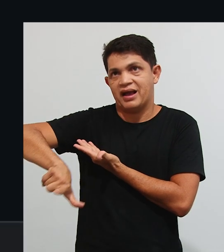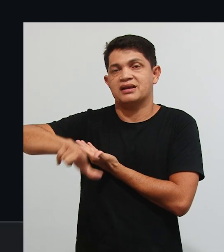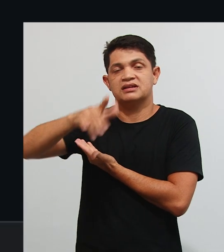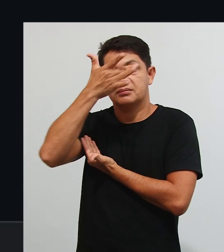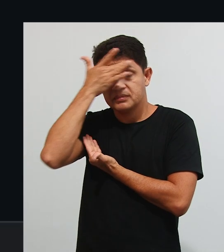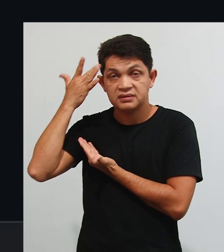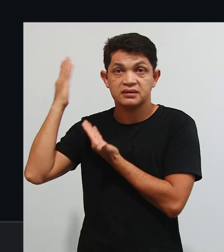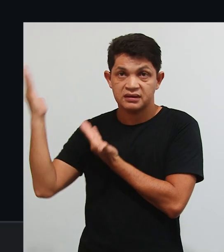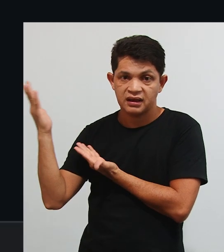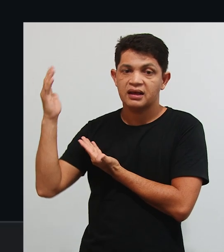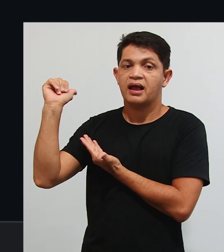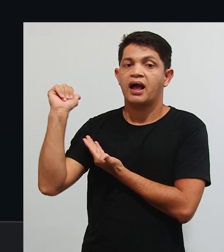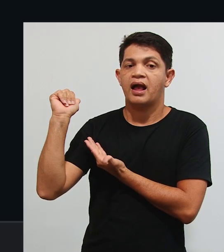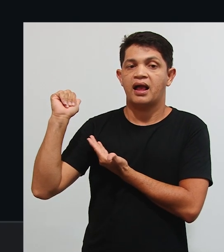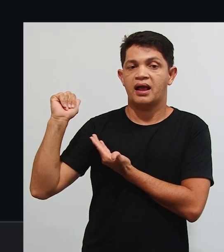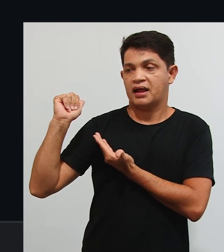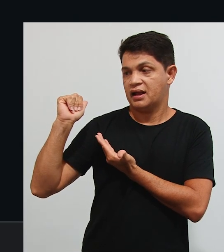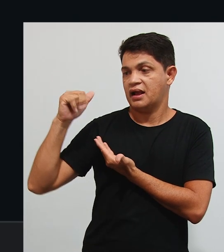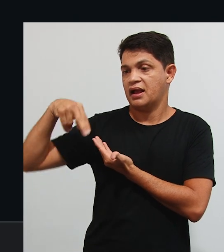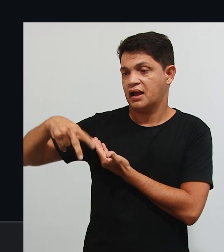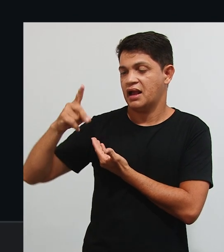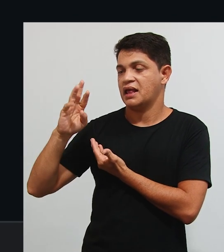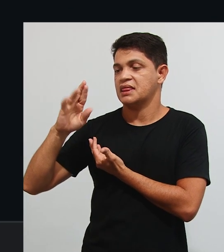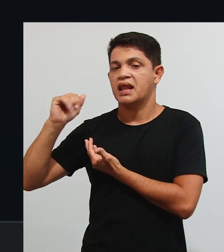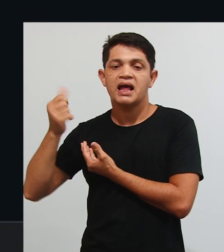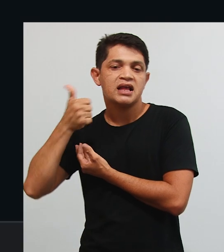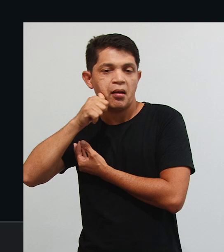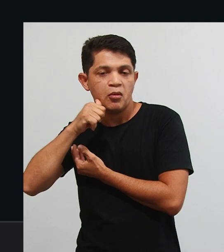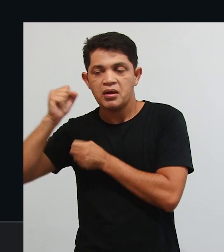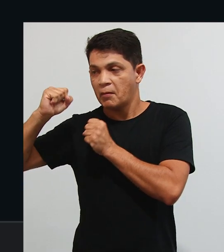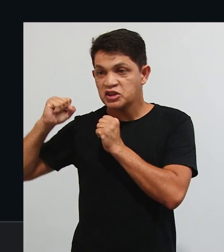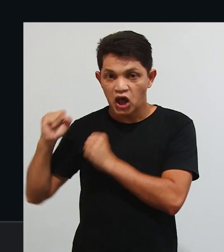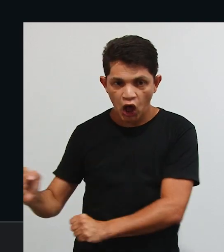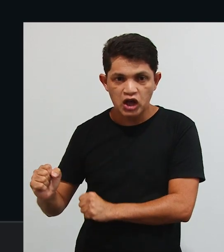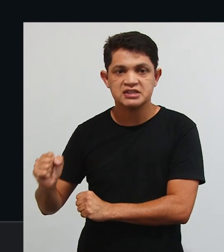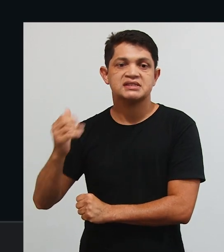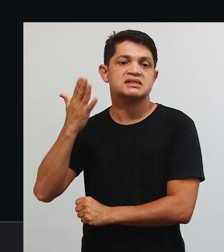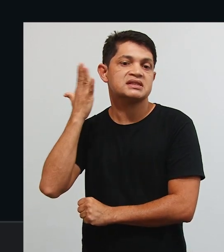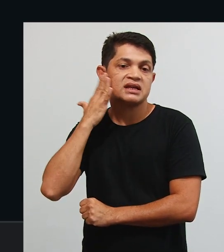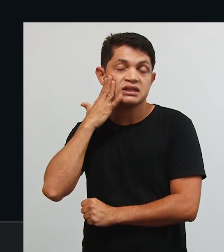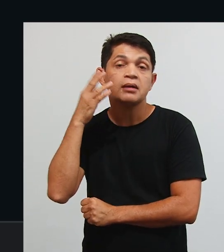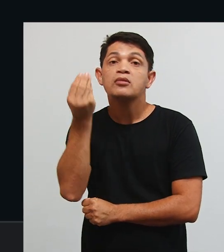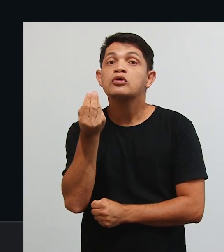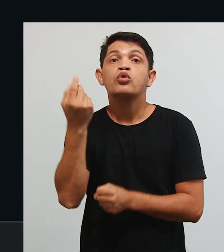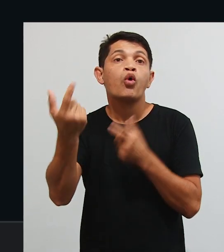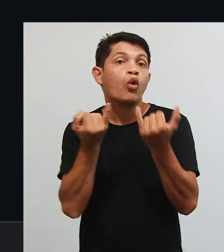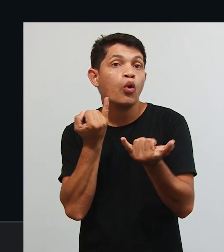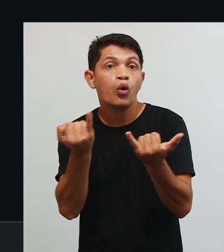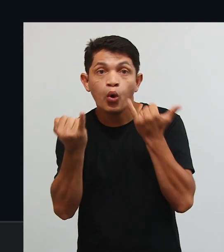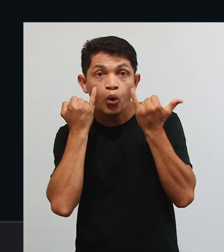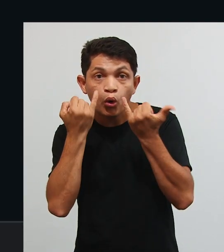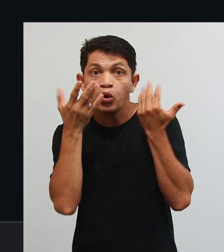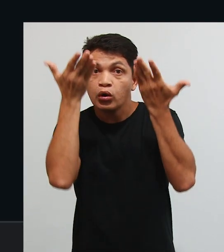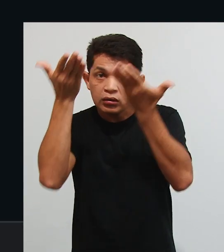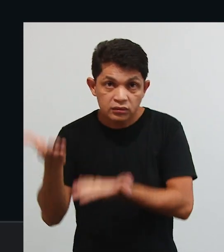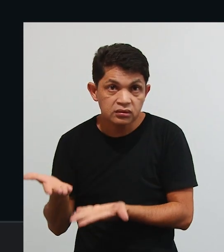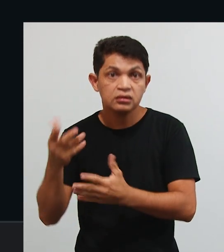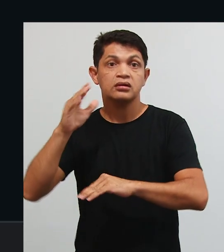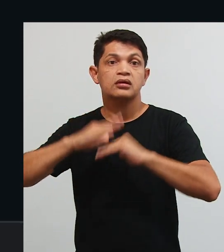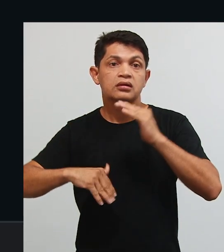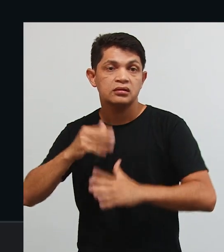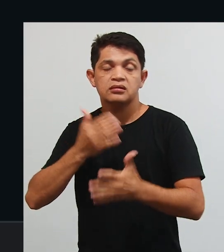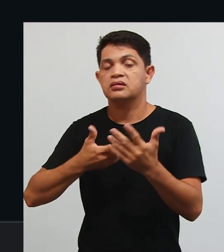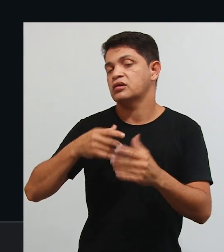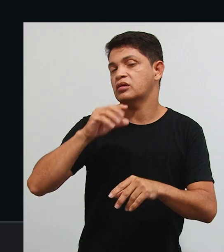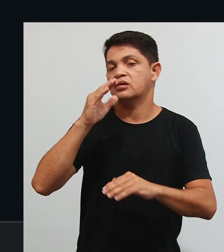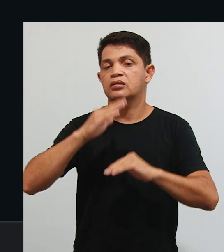claro, né? Olha só, e a Andréia é linda e poderosa, né? Com as suas áreas. Se você quiser saber quais são as produções dela, vai